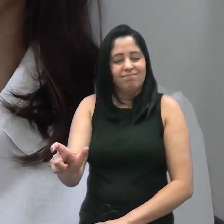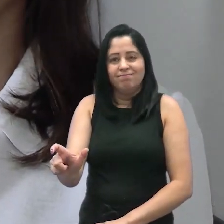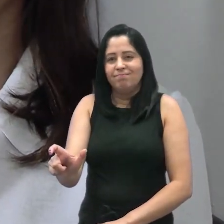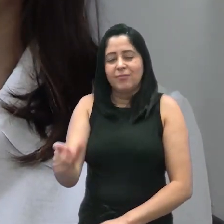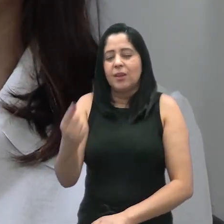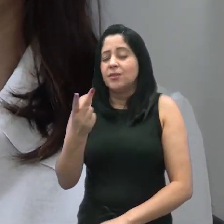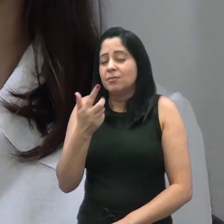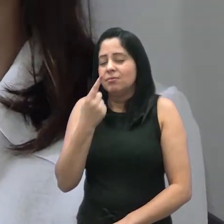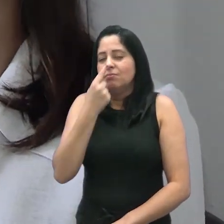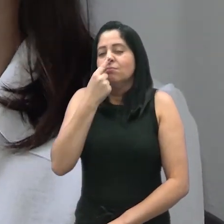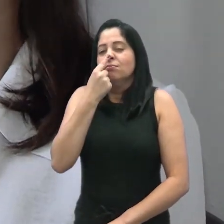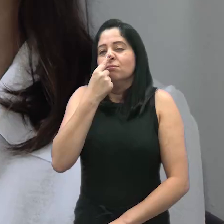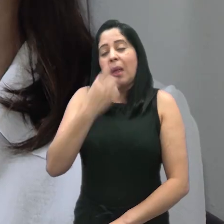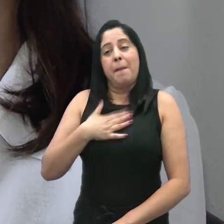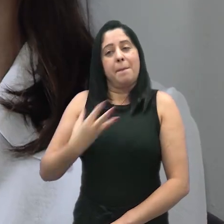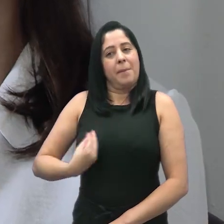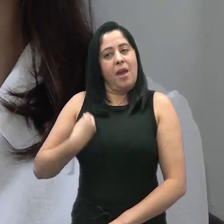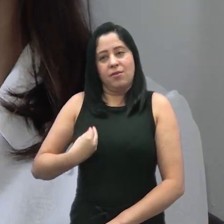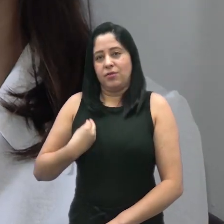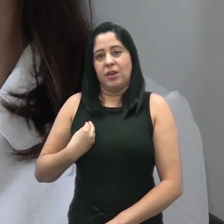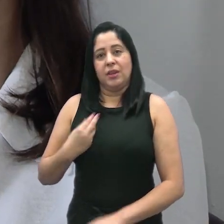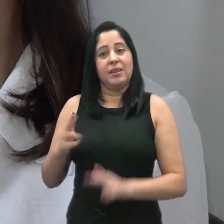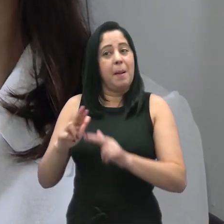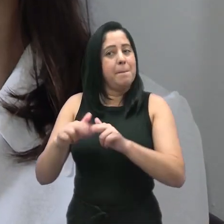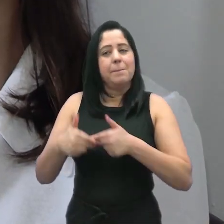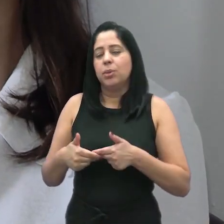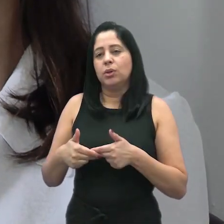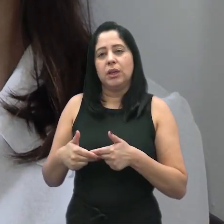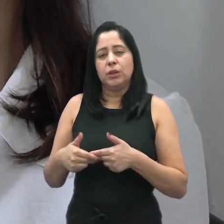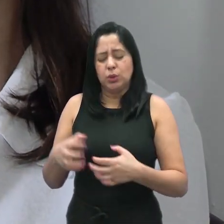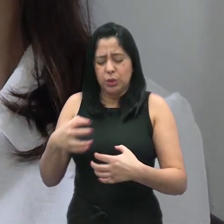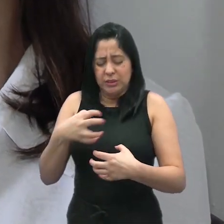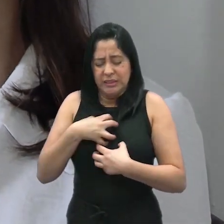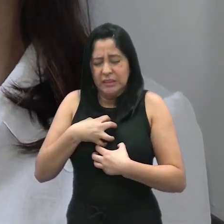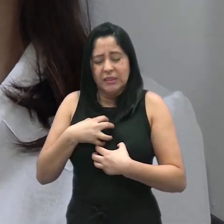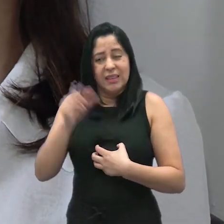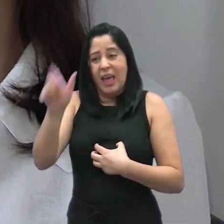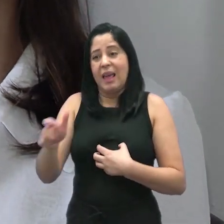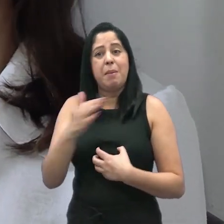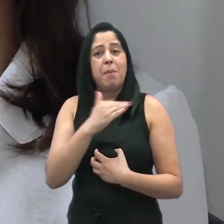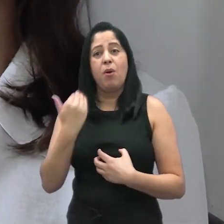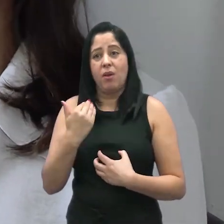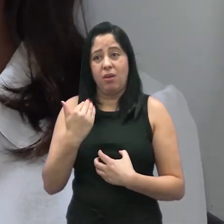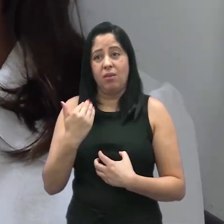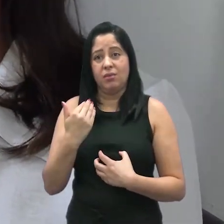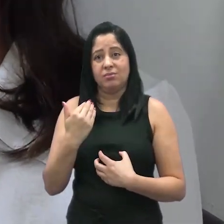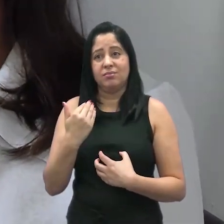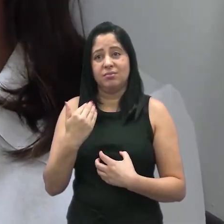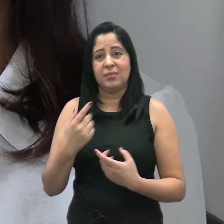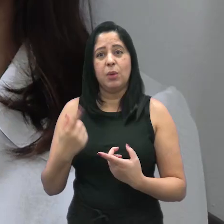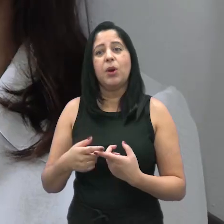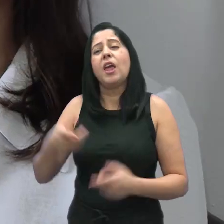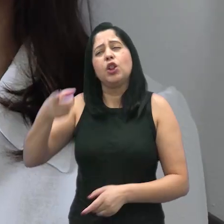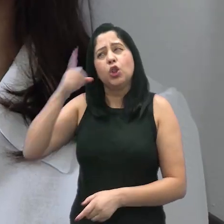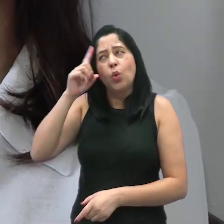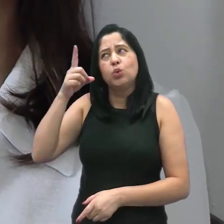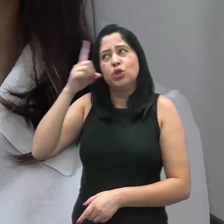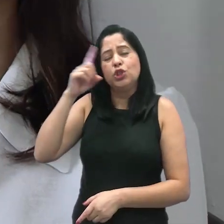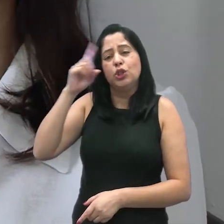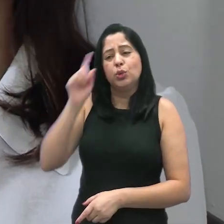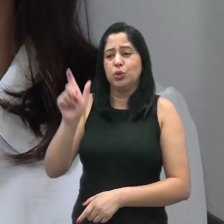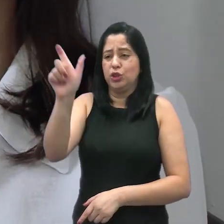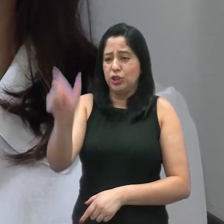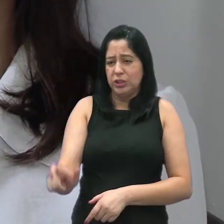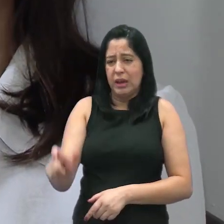acho que foi esse impacto da perda dele, que era uma perda que meu pai ele fazia parte do meu cotidiano, ele